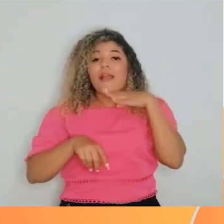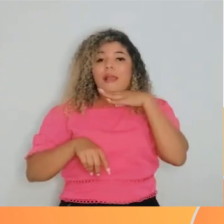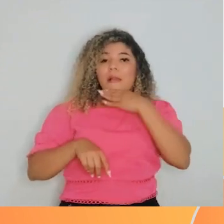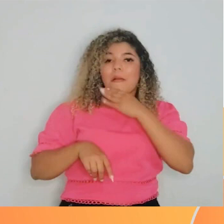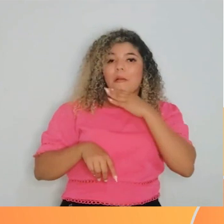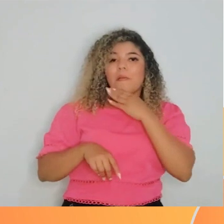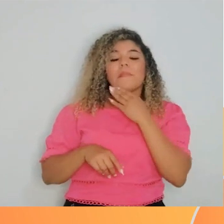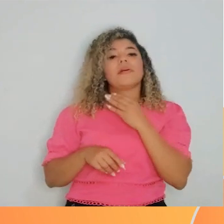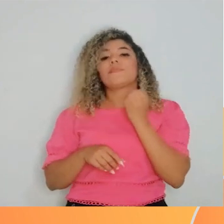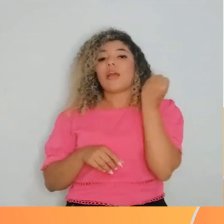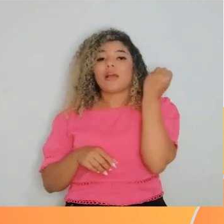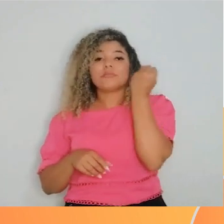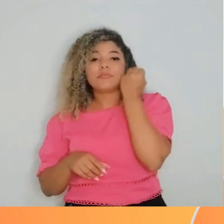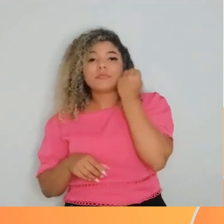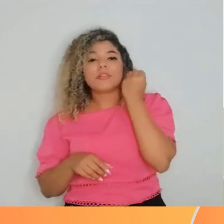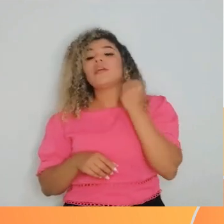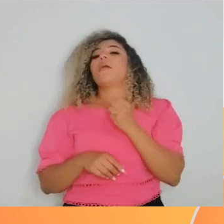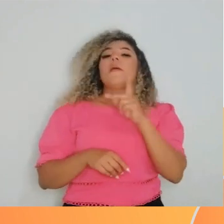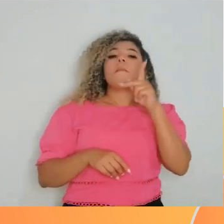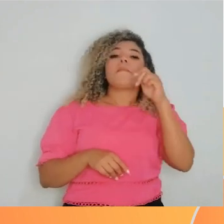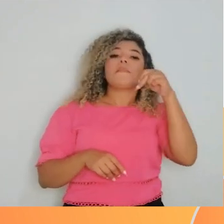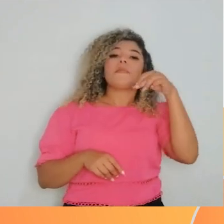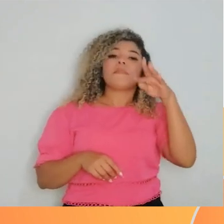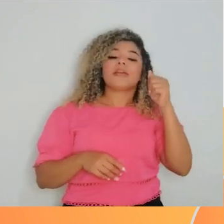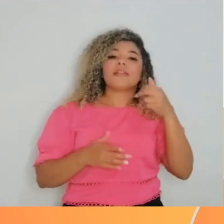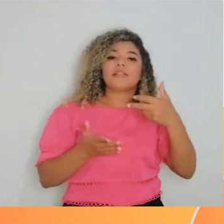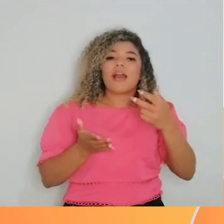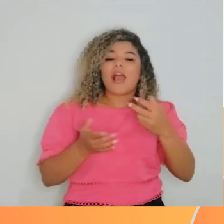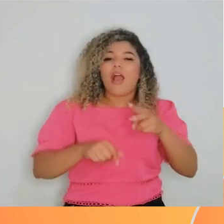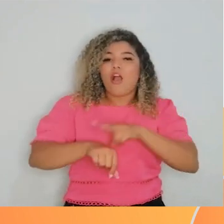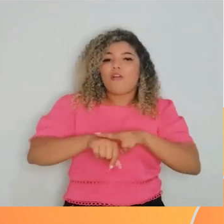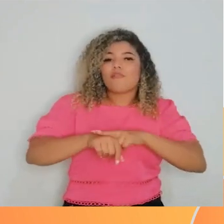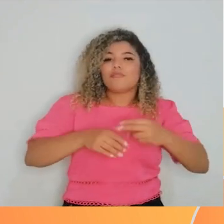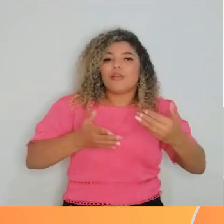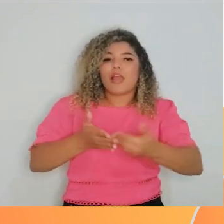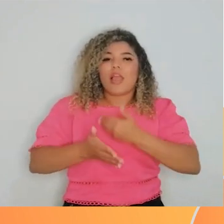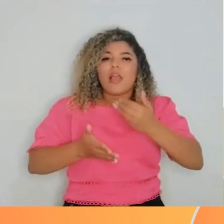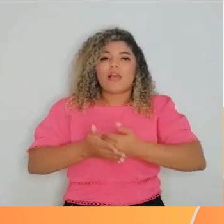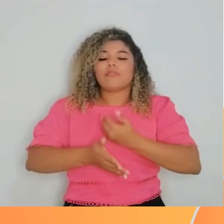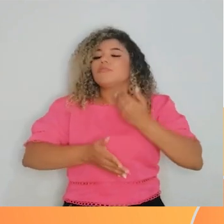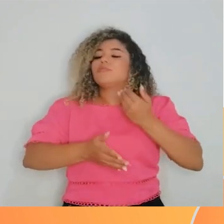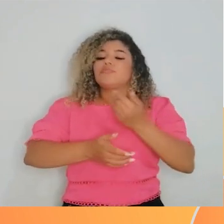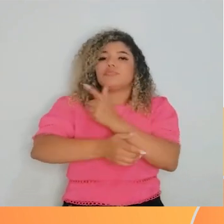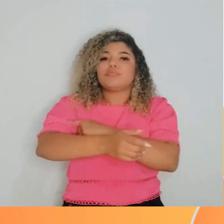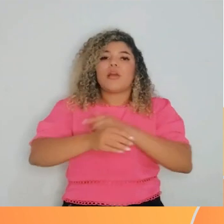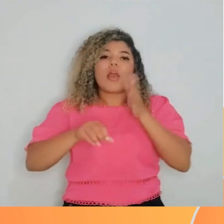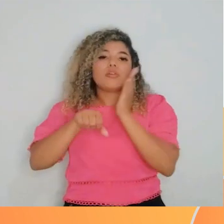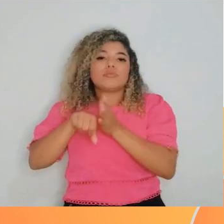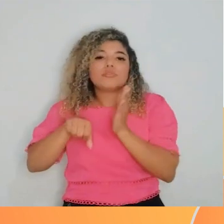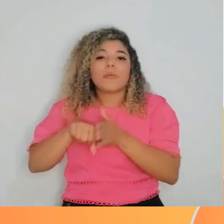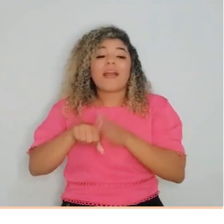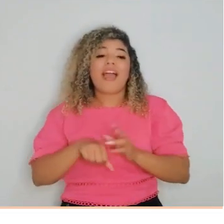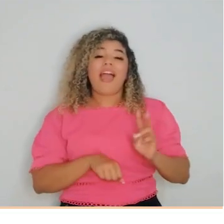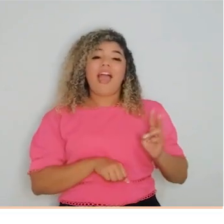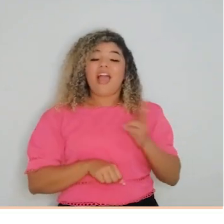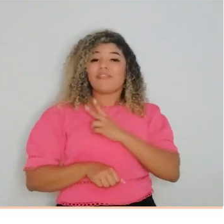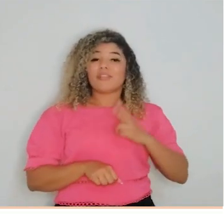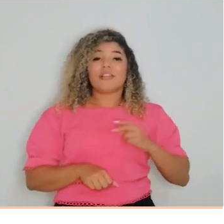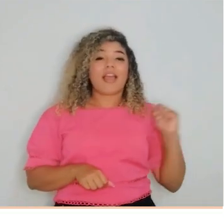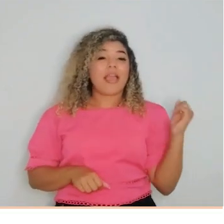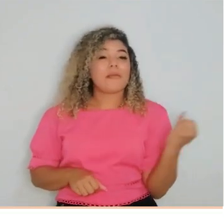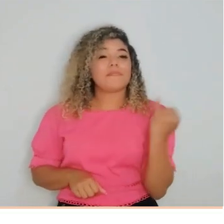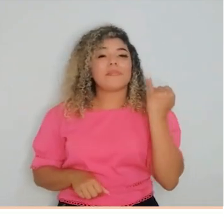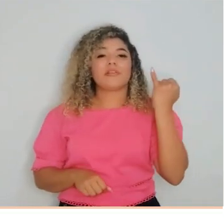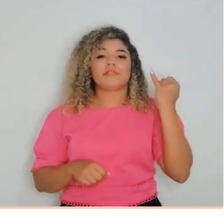manga, cenoura, pimentão vermelho, espinafre, batata doce, tomate. A vitamina A é extremamente importante